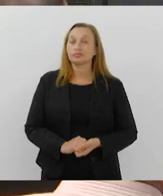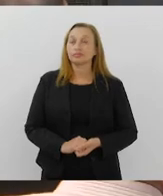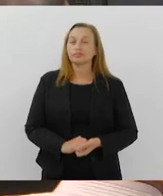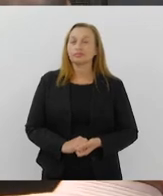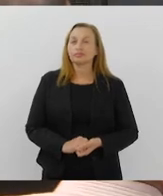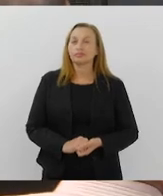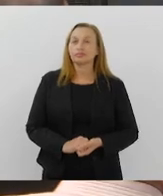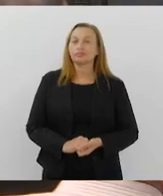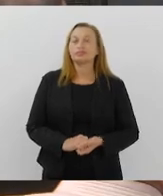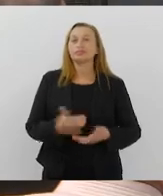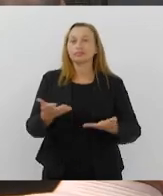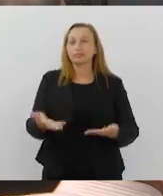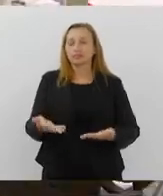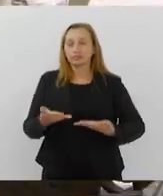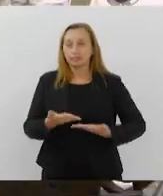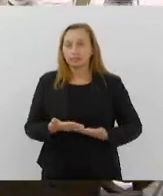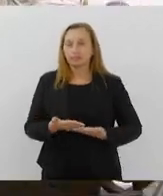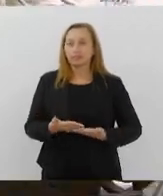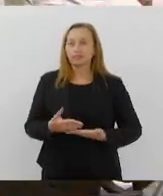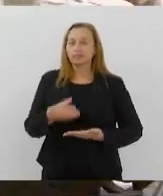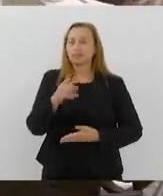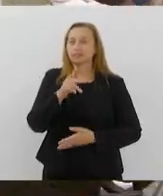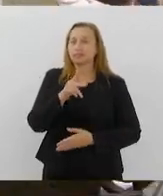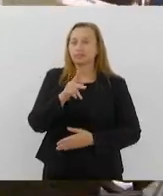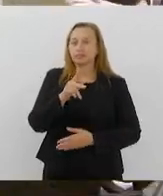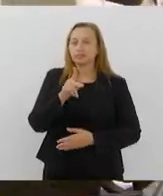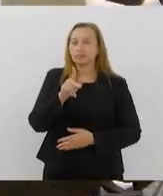Próximo agraciado, o grão-mestre Farid Rani.